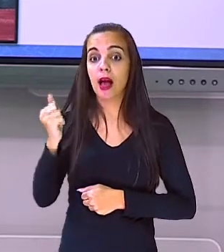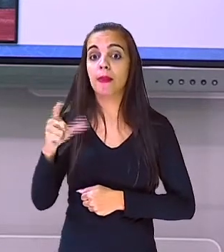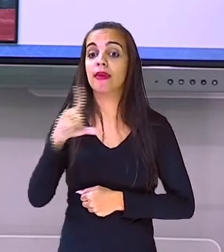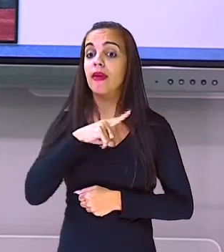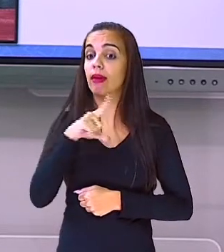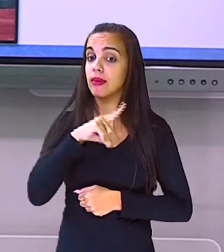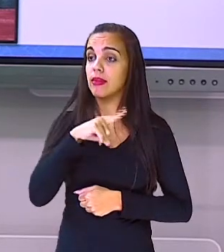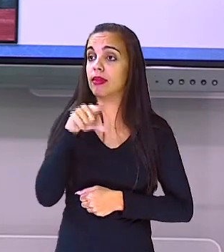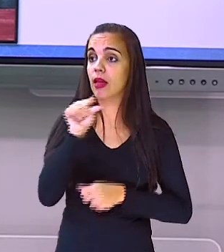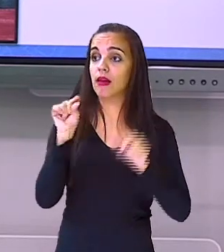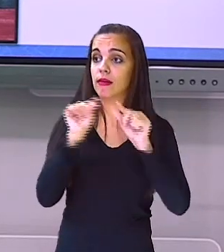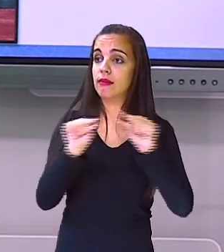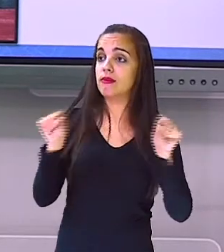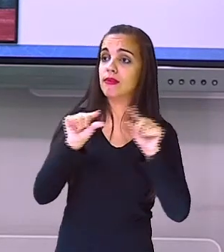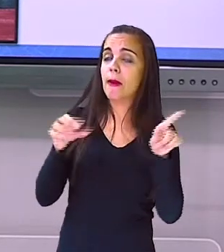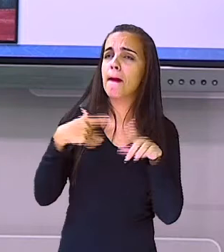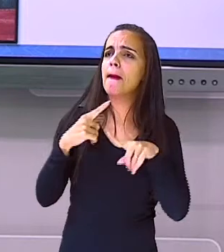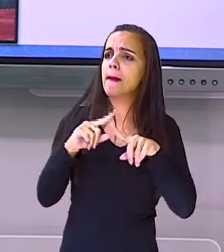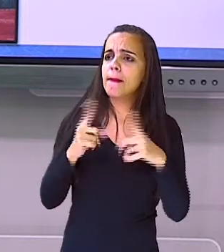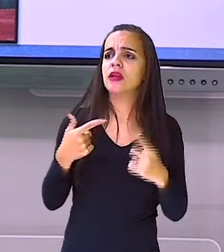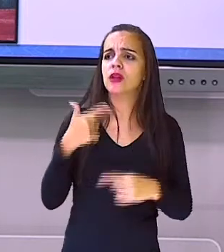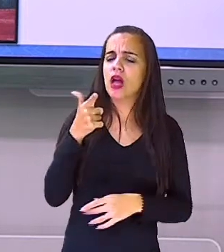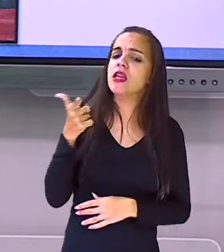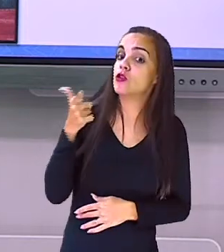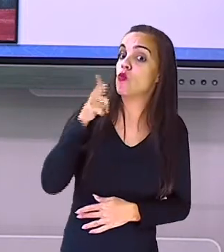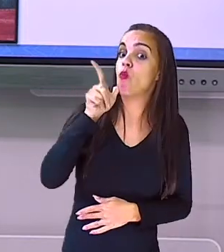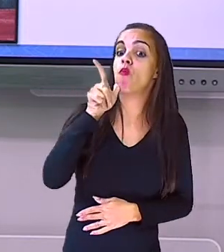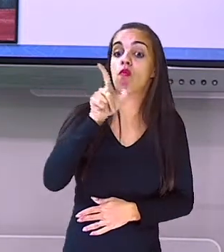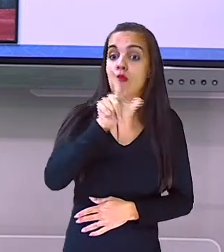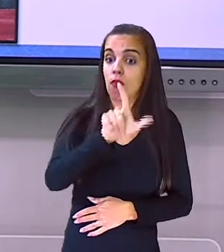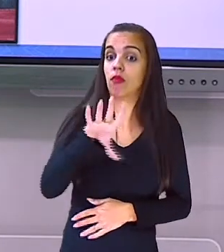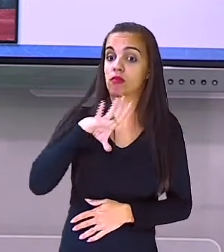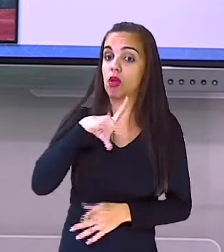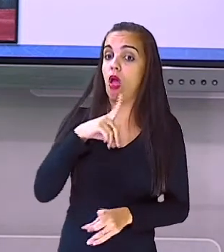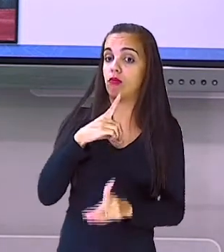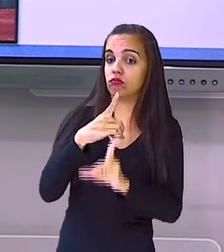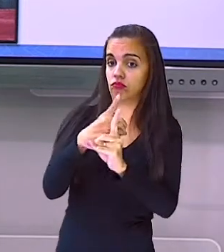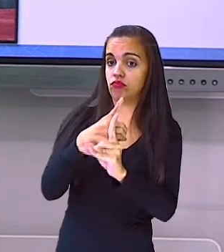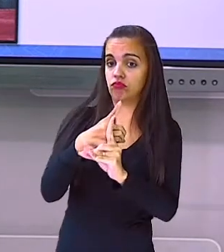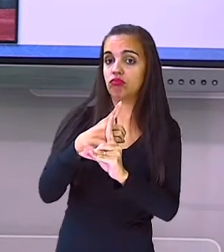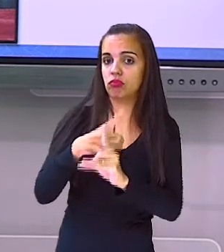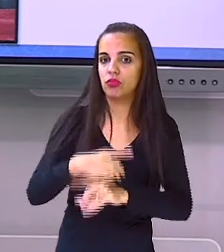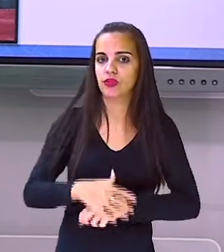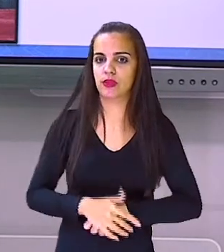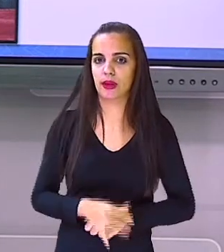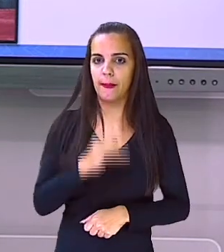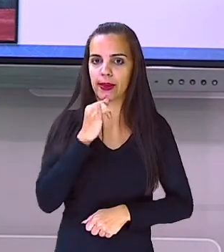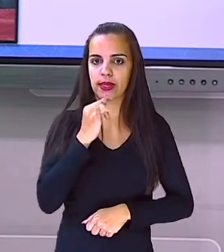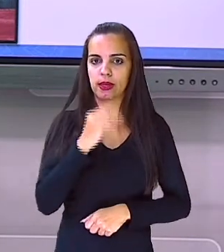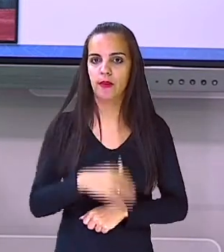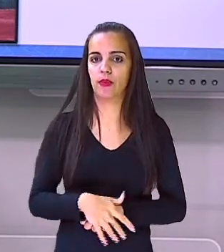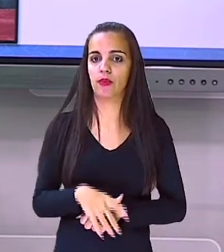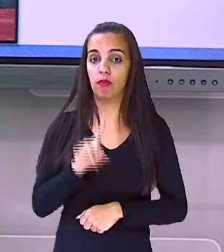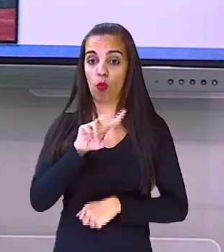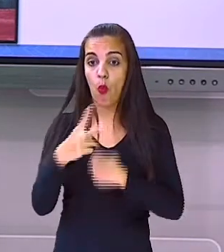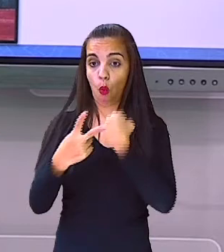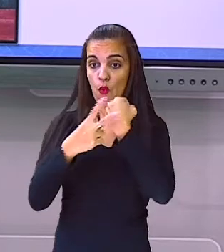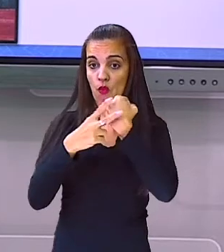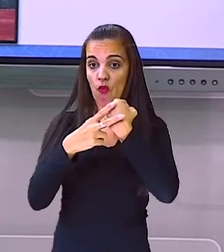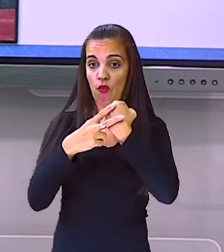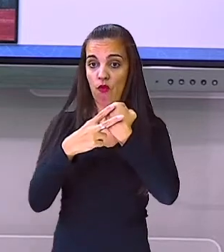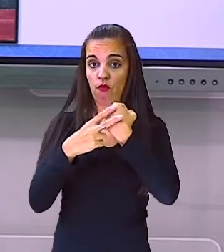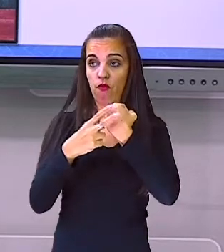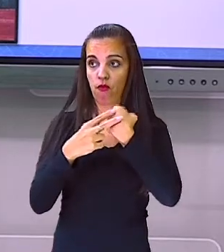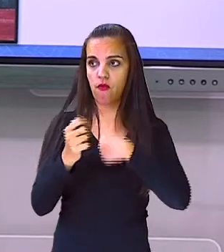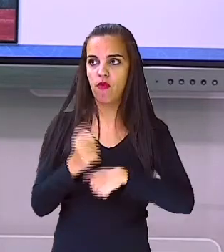oração, e a gente consegue identificar ele a partir do quê? Do verbo,